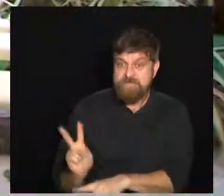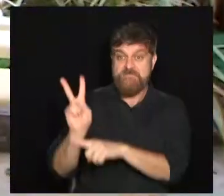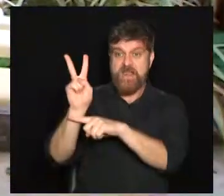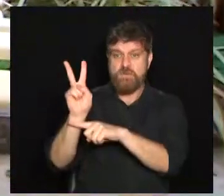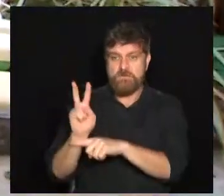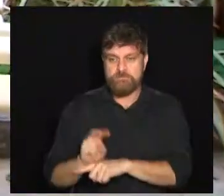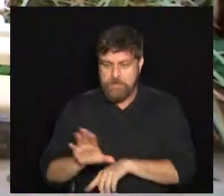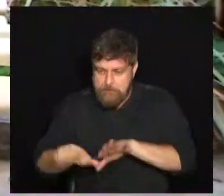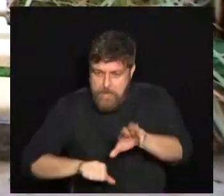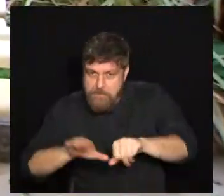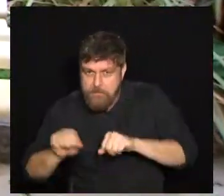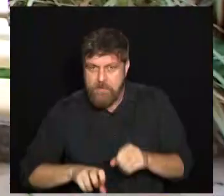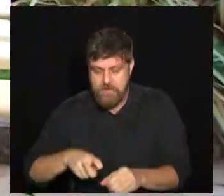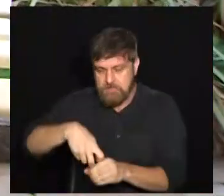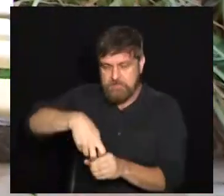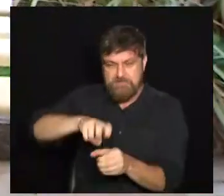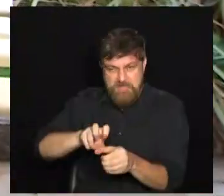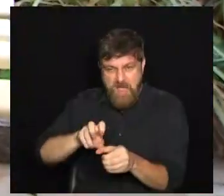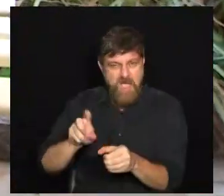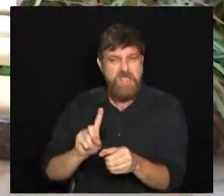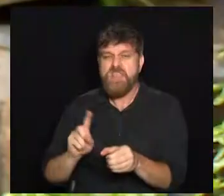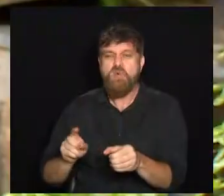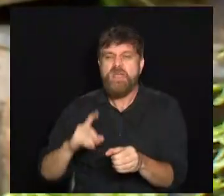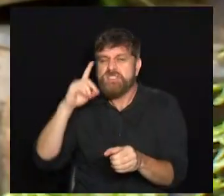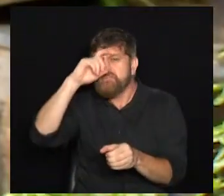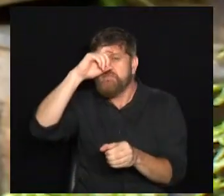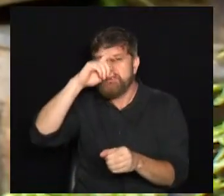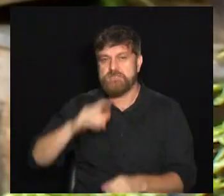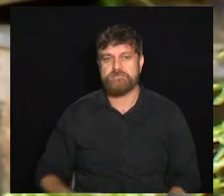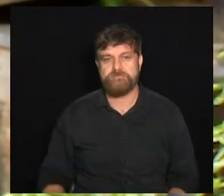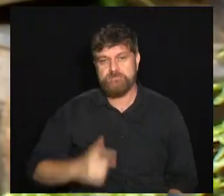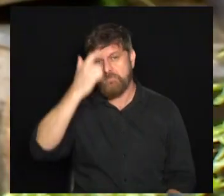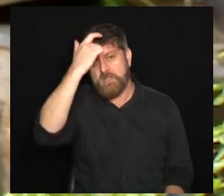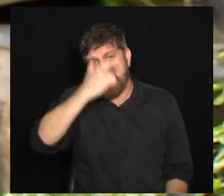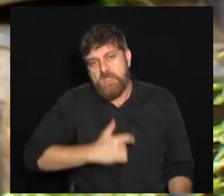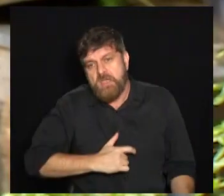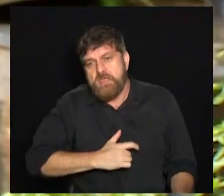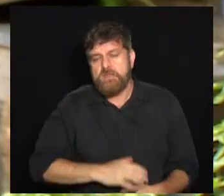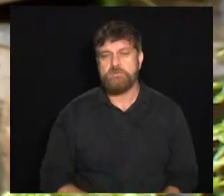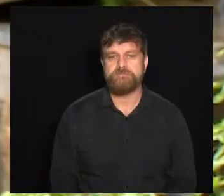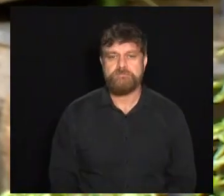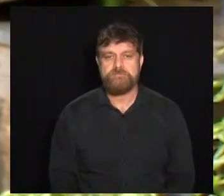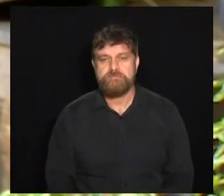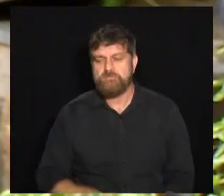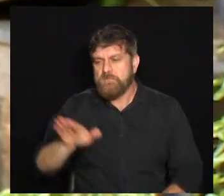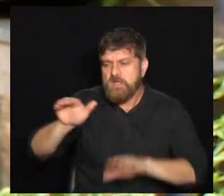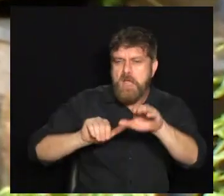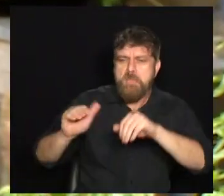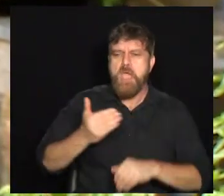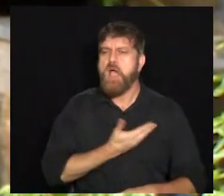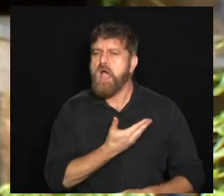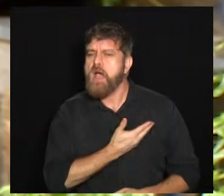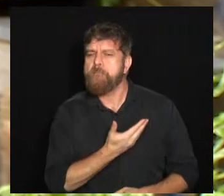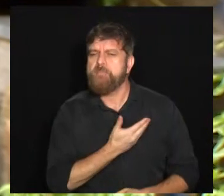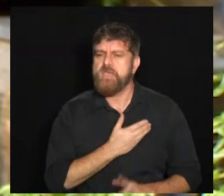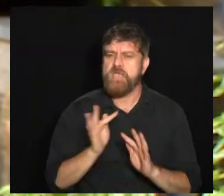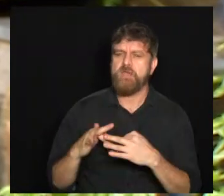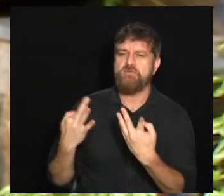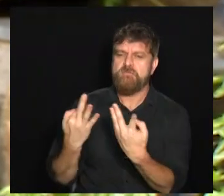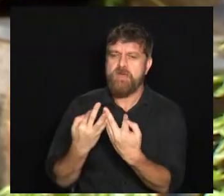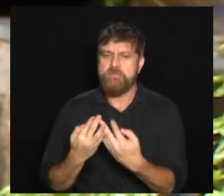Juntar lacres nem é tão difícil assim. Eu fui pedindo para os meus amigos,